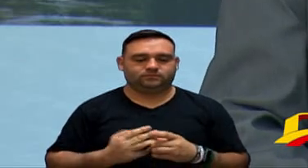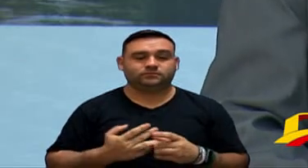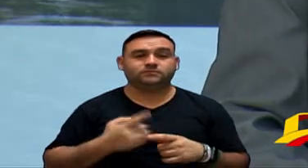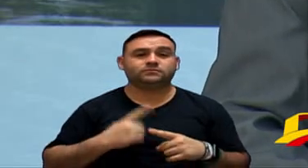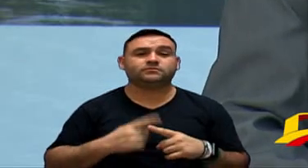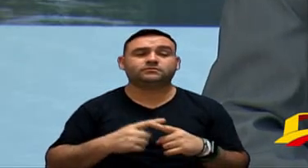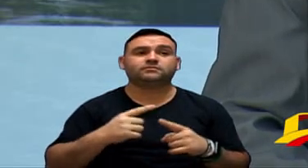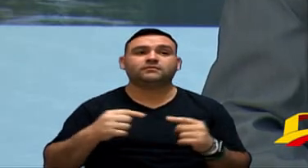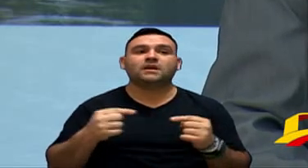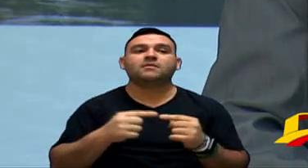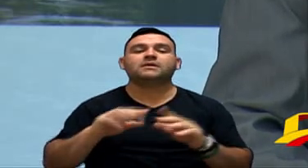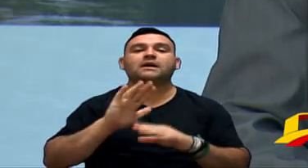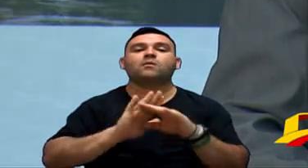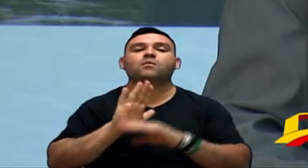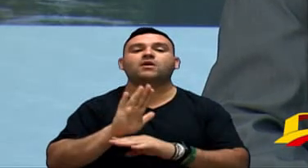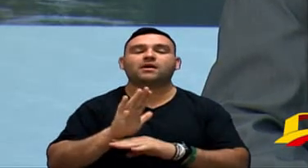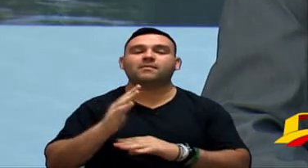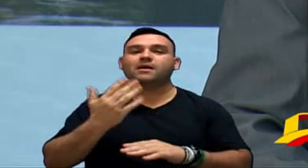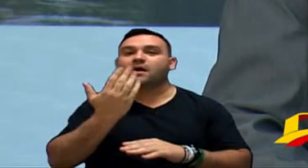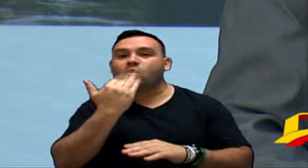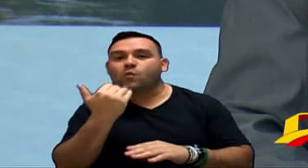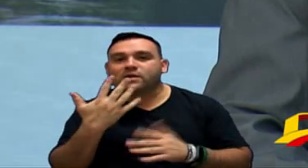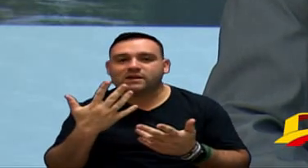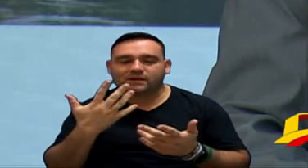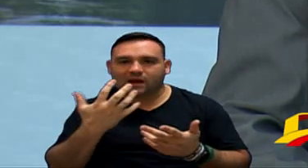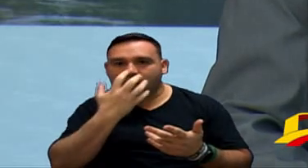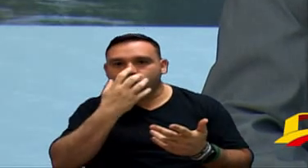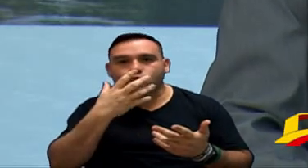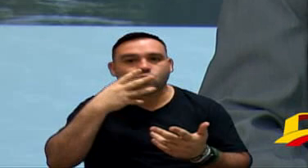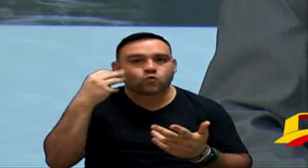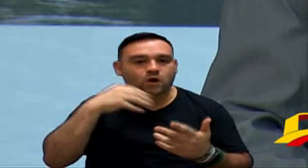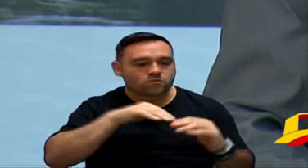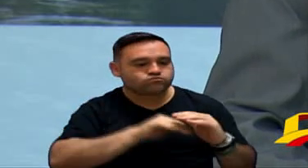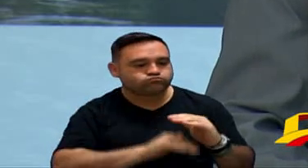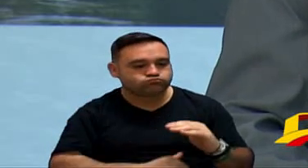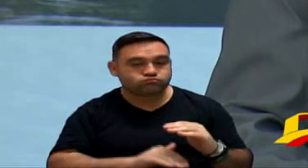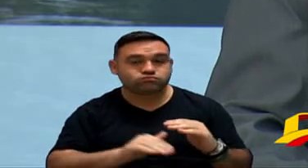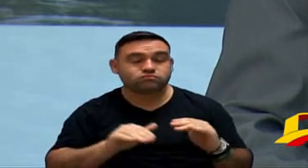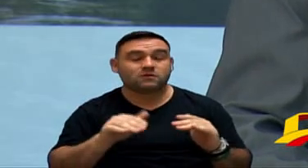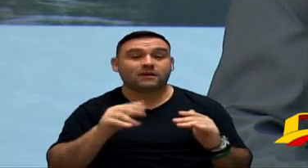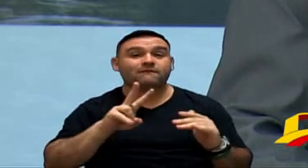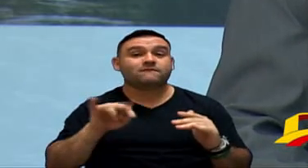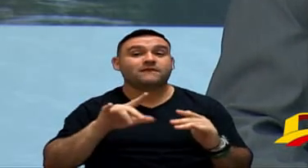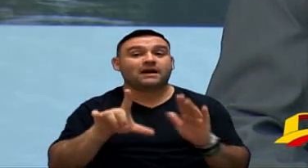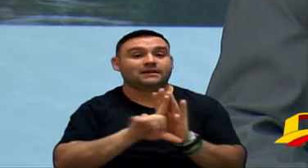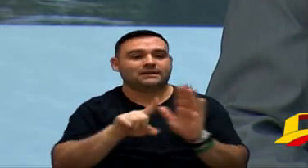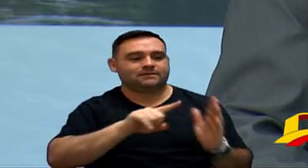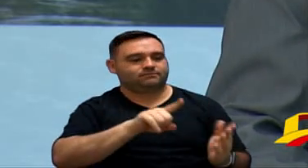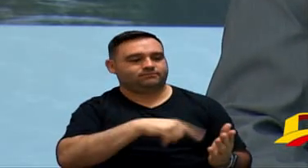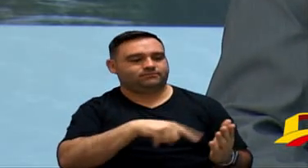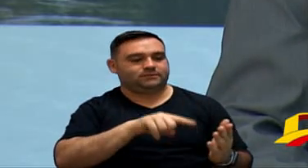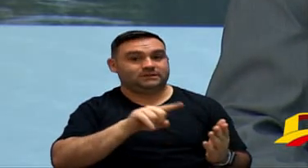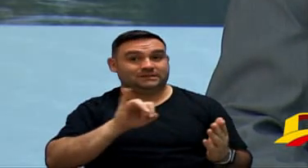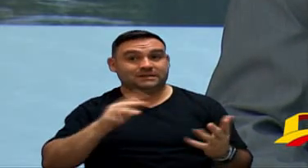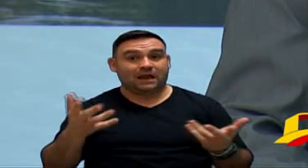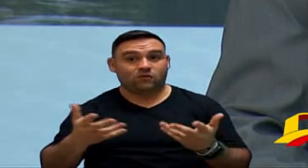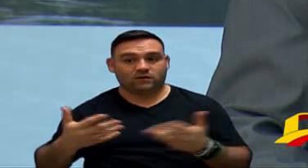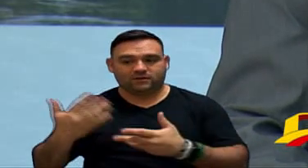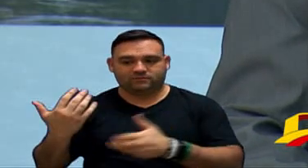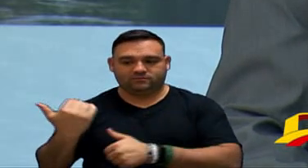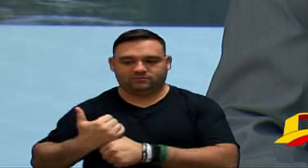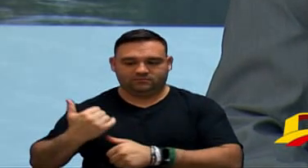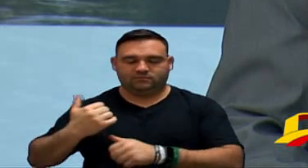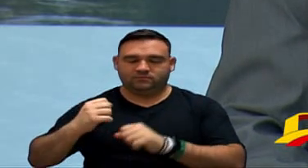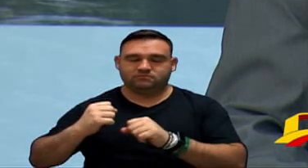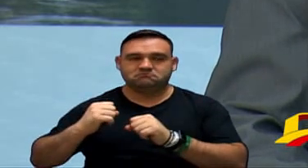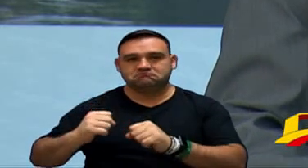quem instituiu o programa de banco de reação e de outros providências esta lei deverá ser revogada se aprovado o nosso projeto